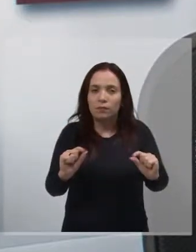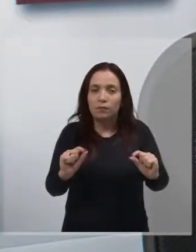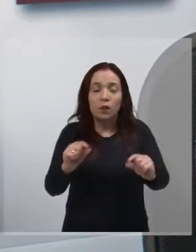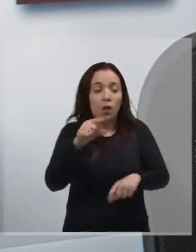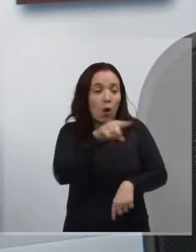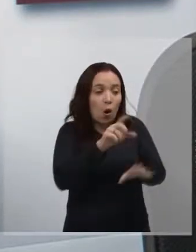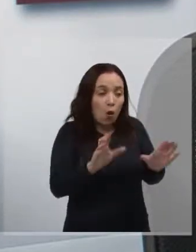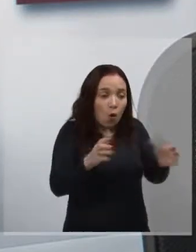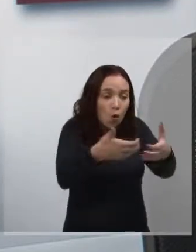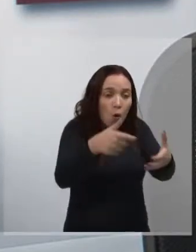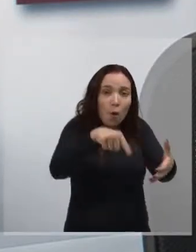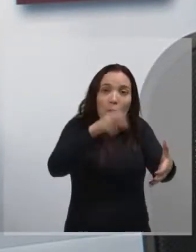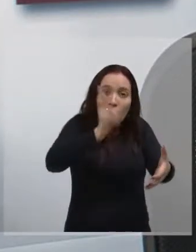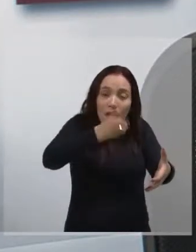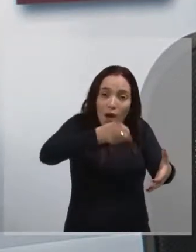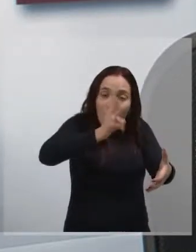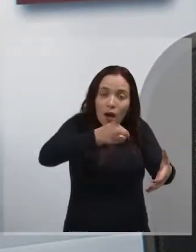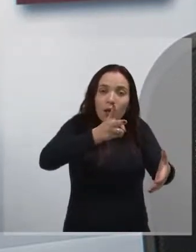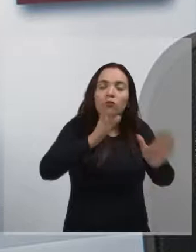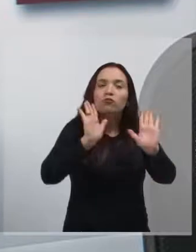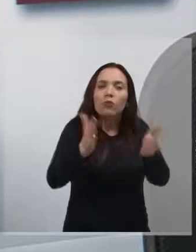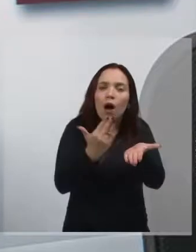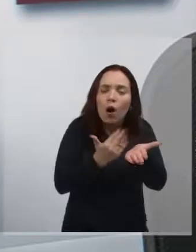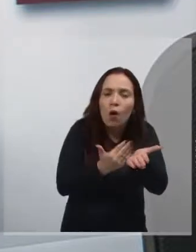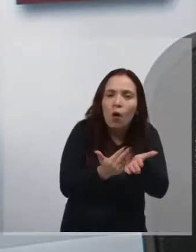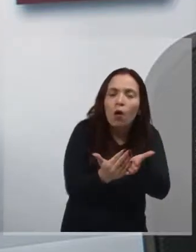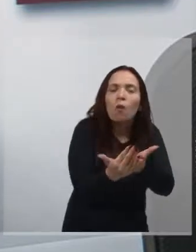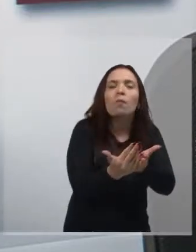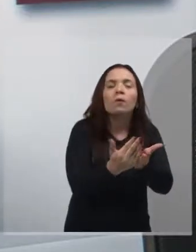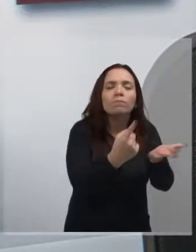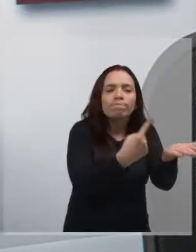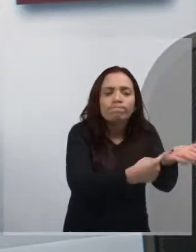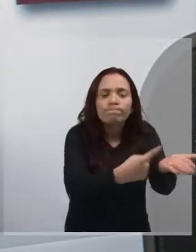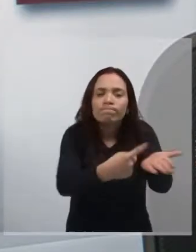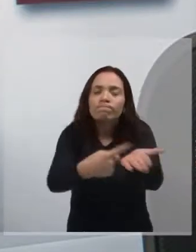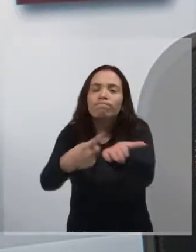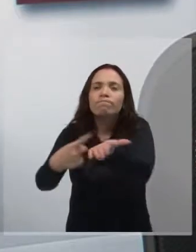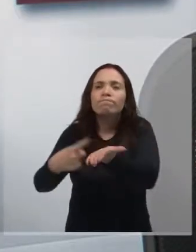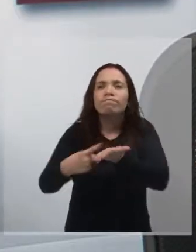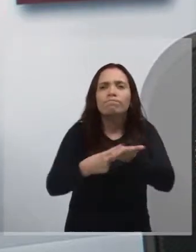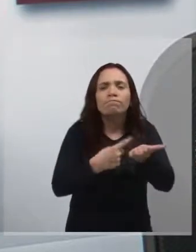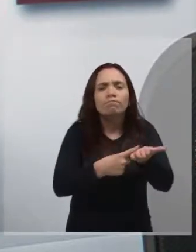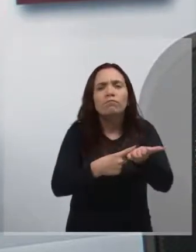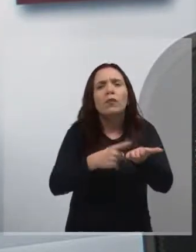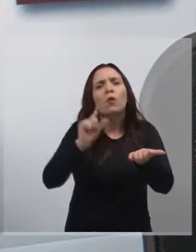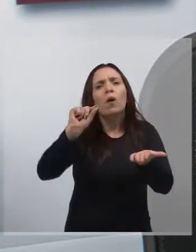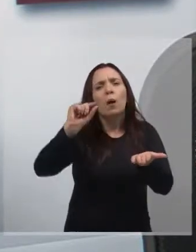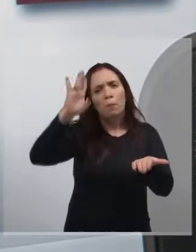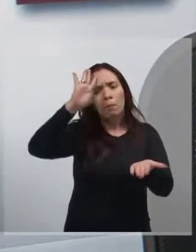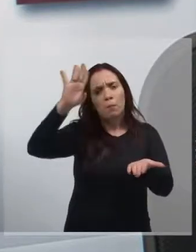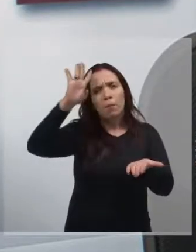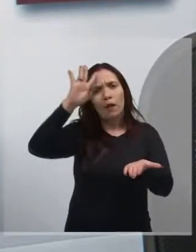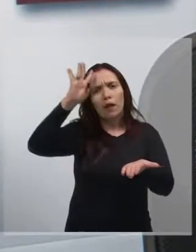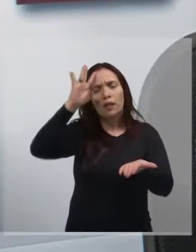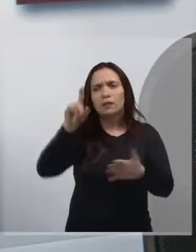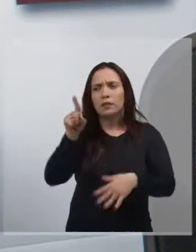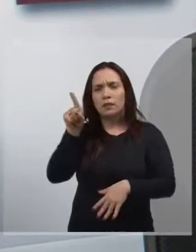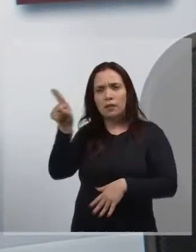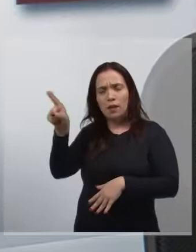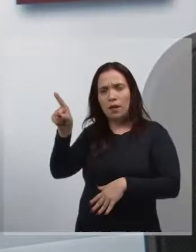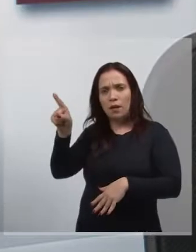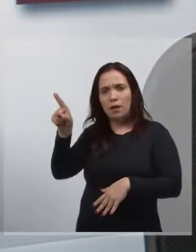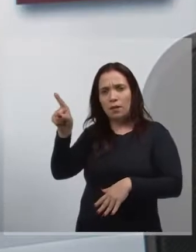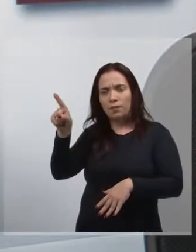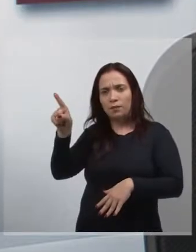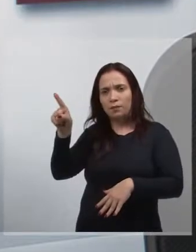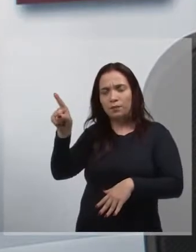esse mesmo público, né, Paulo, já se movimenta literalmente questionando algumas medidas